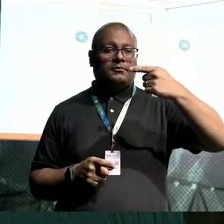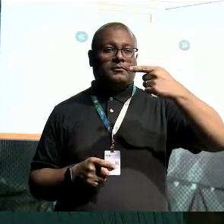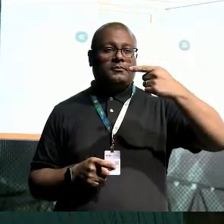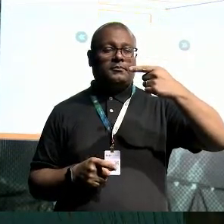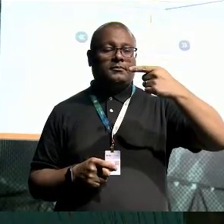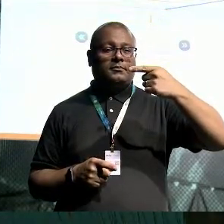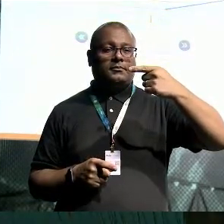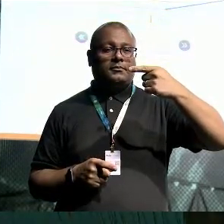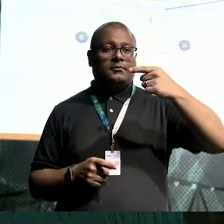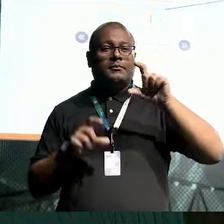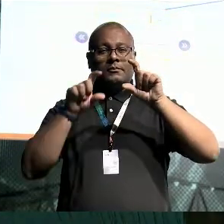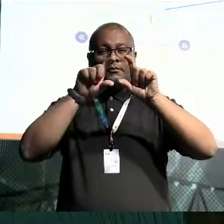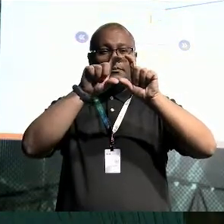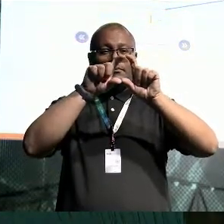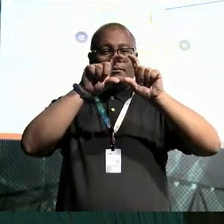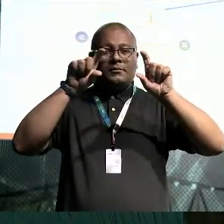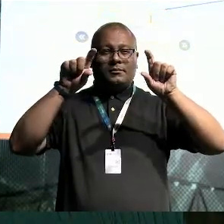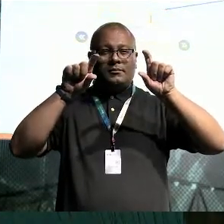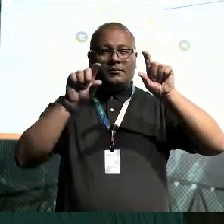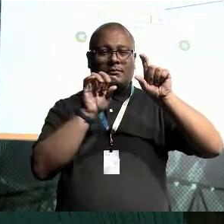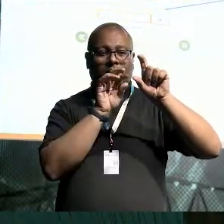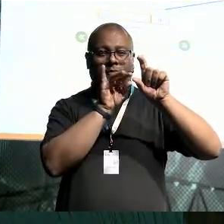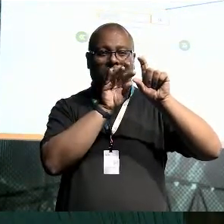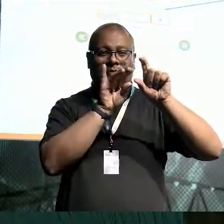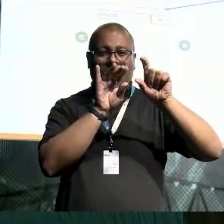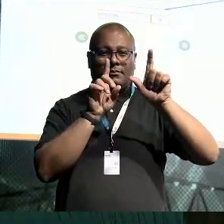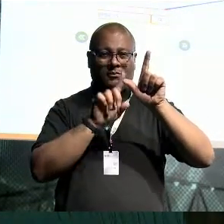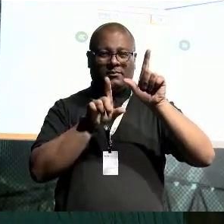a caixa de edição ela